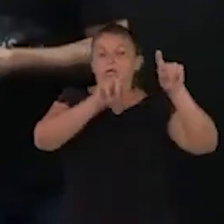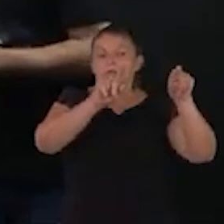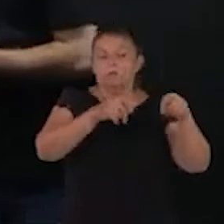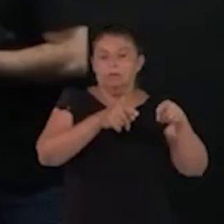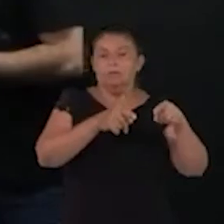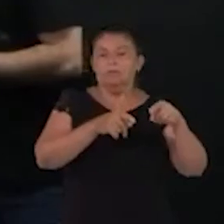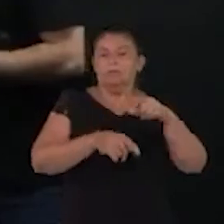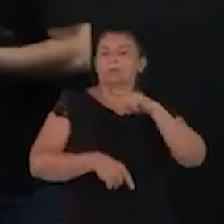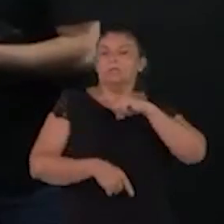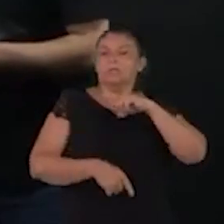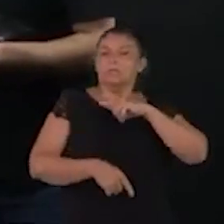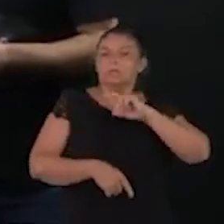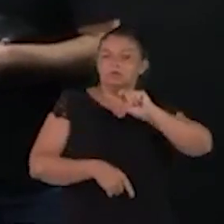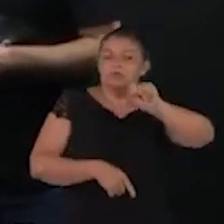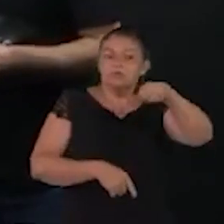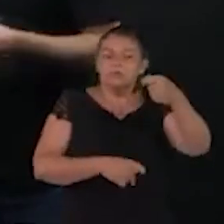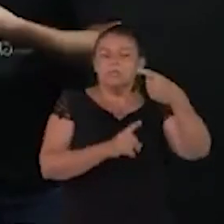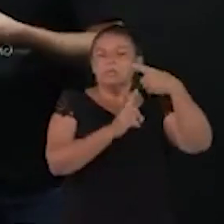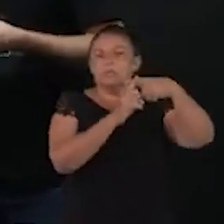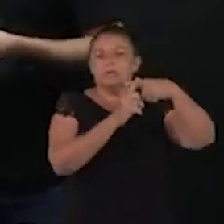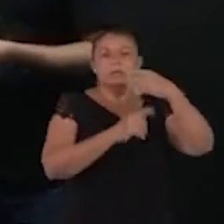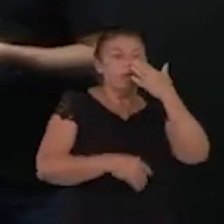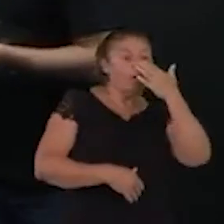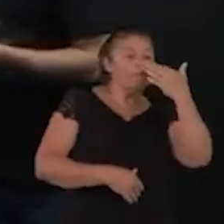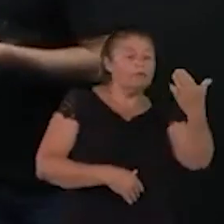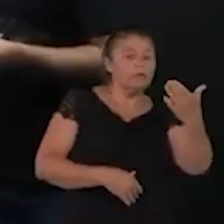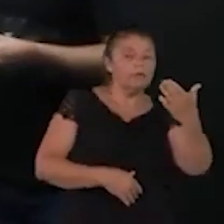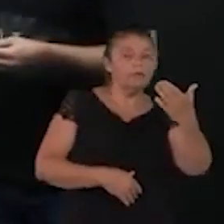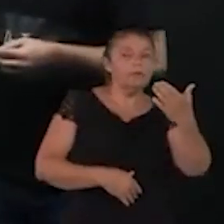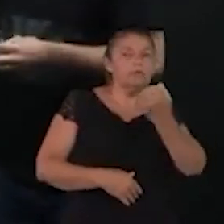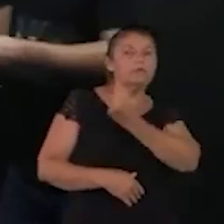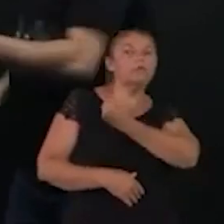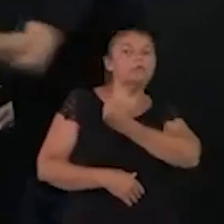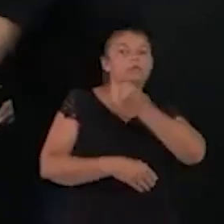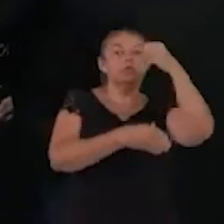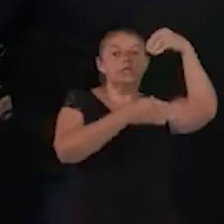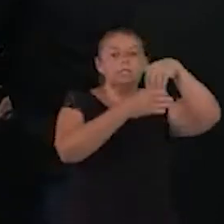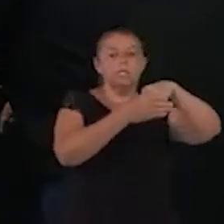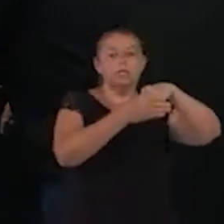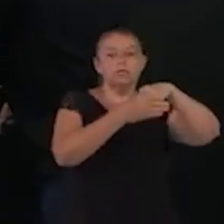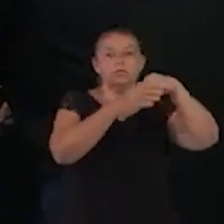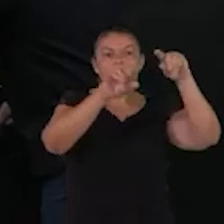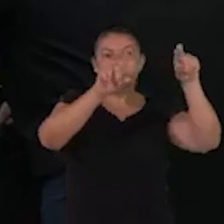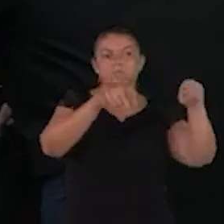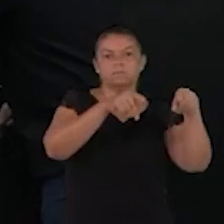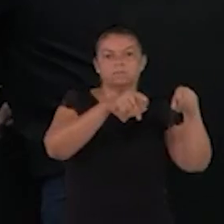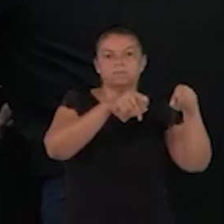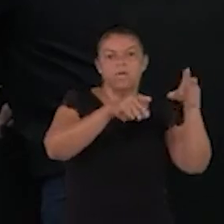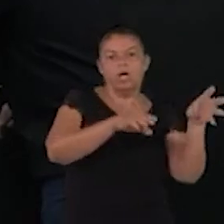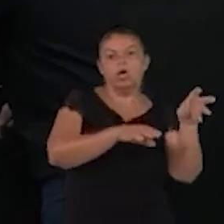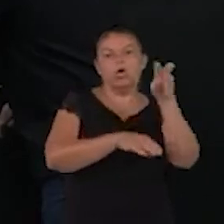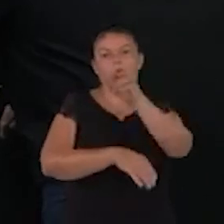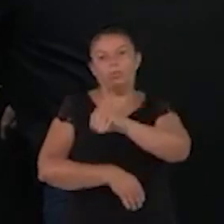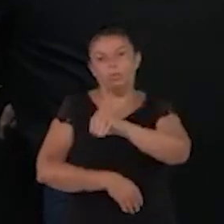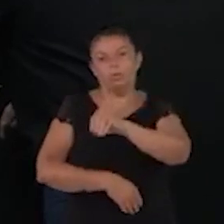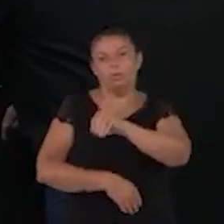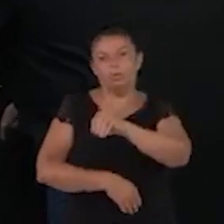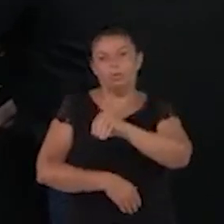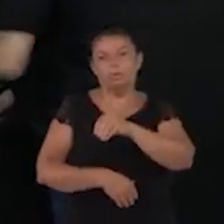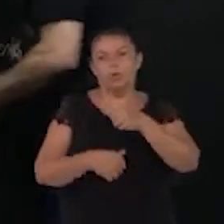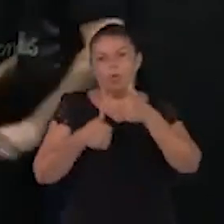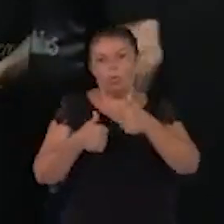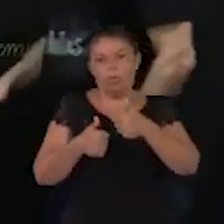parênteses, como tem o sinal de positivo à frente dele, o valor que está aqui dentro deverá ser